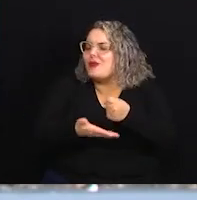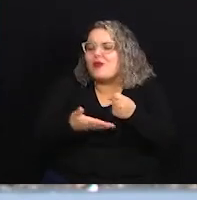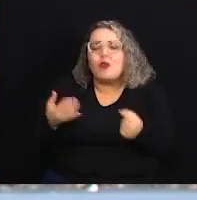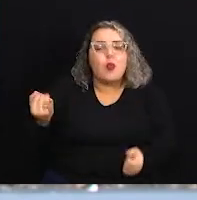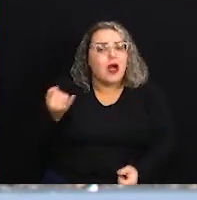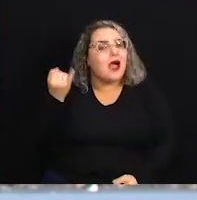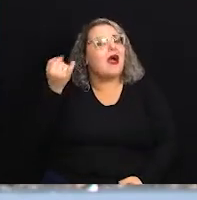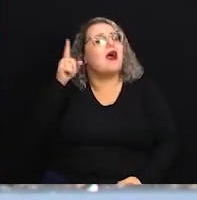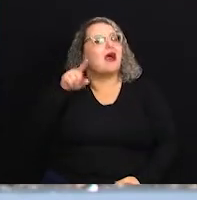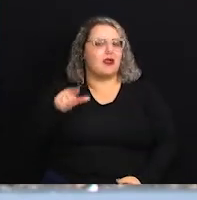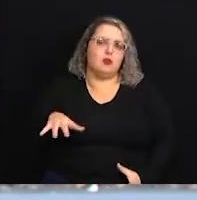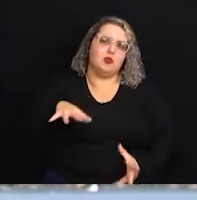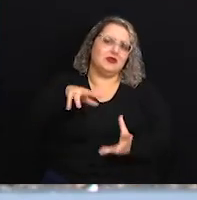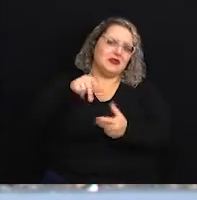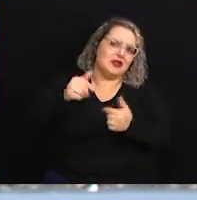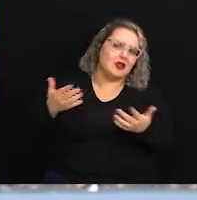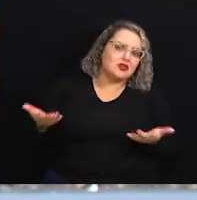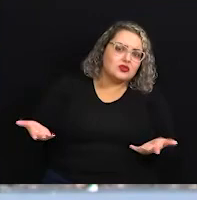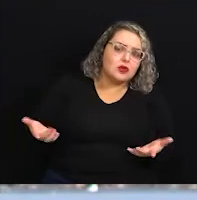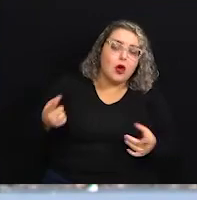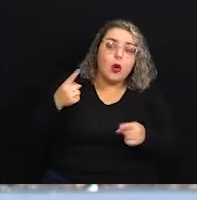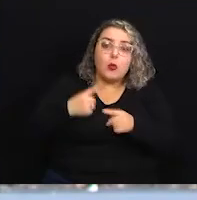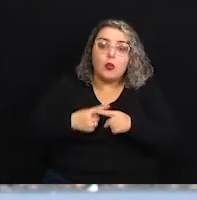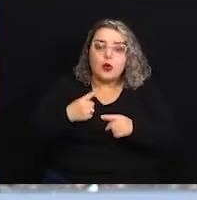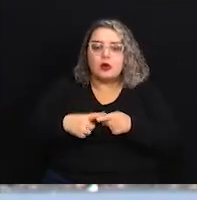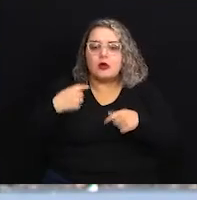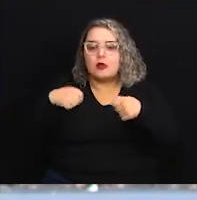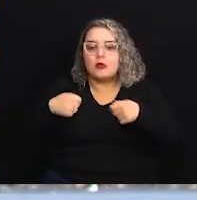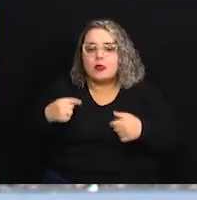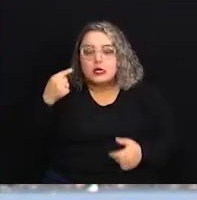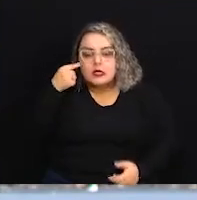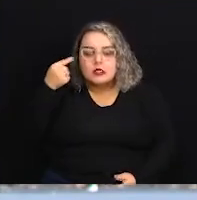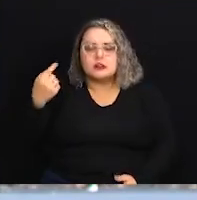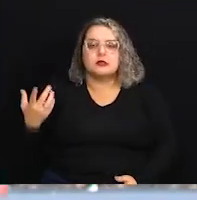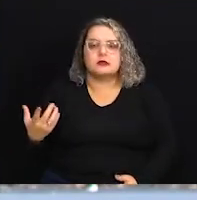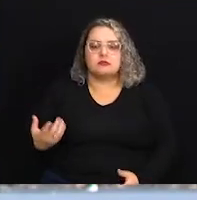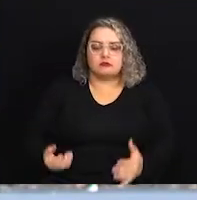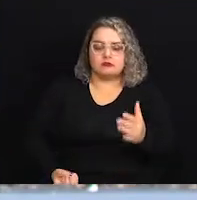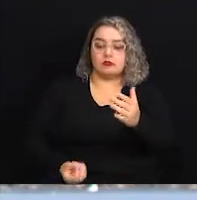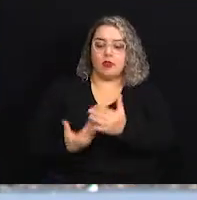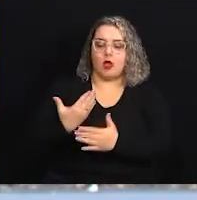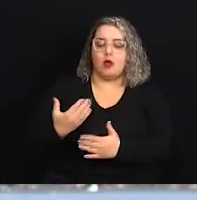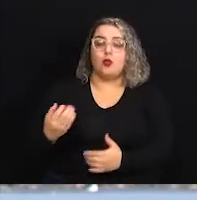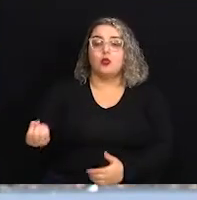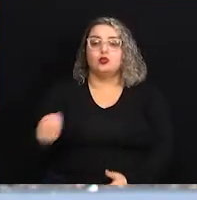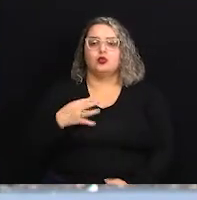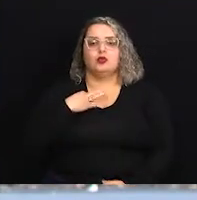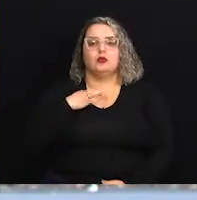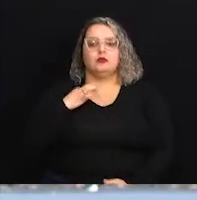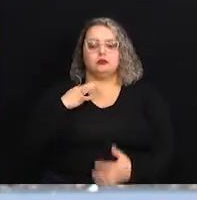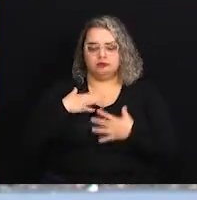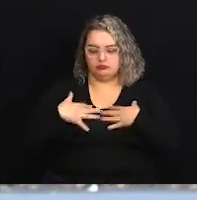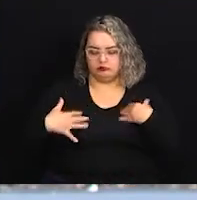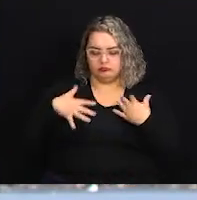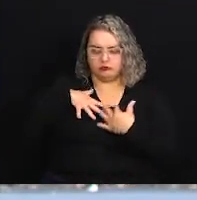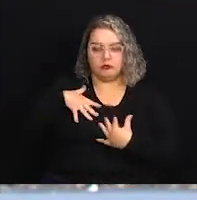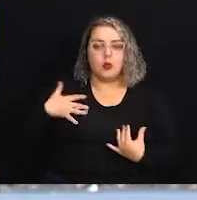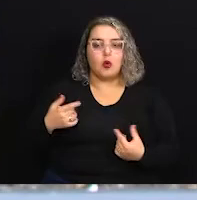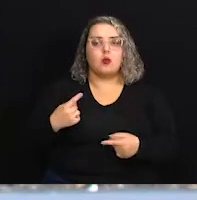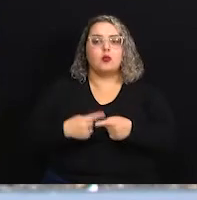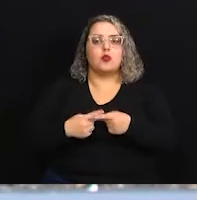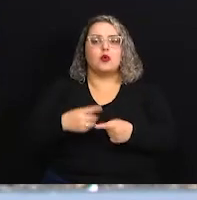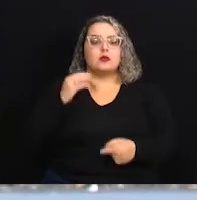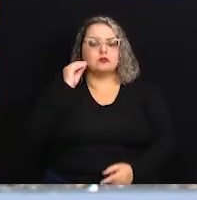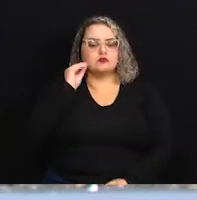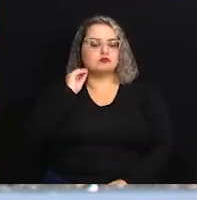fundamental, isso é importante para o mundo. Por que eu preciso usar um novo tecido? Por que eu vou